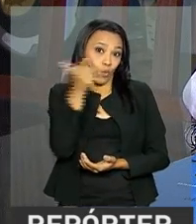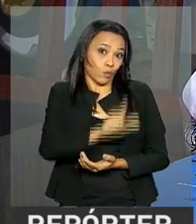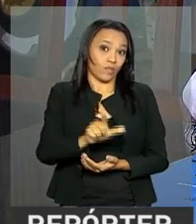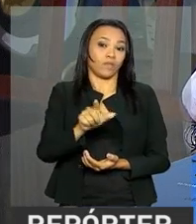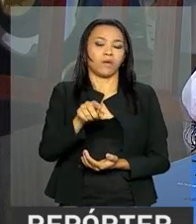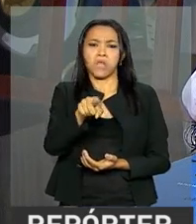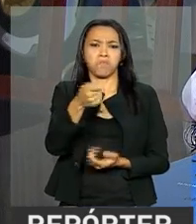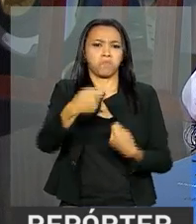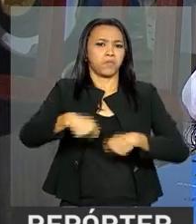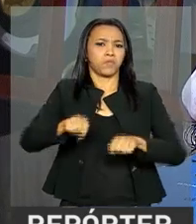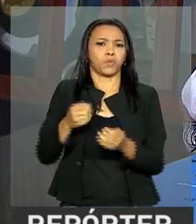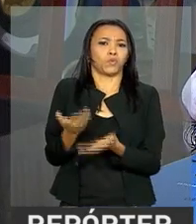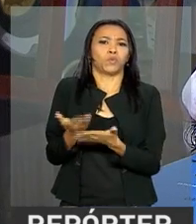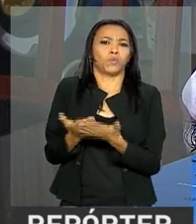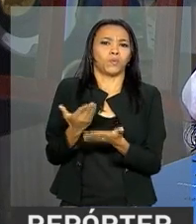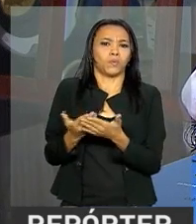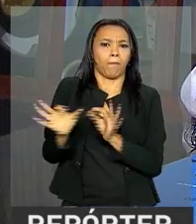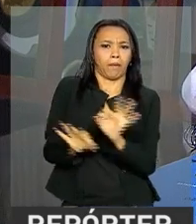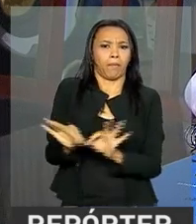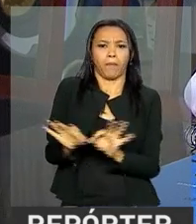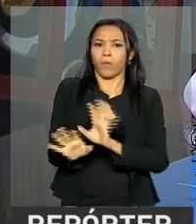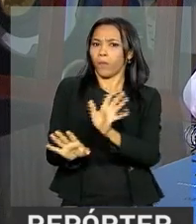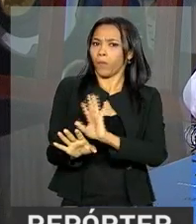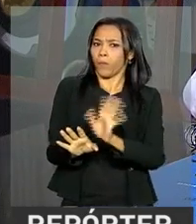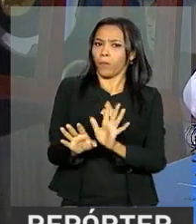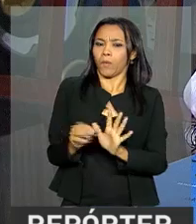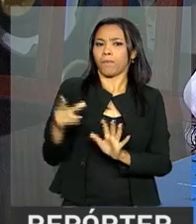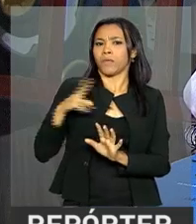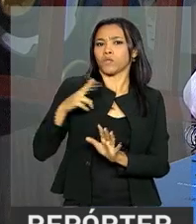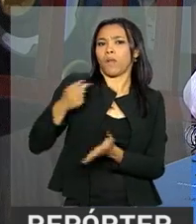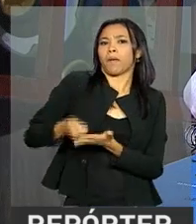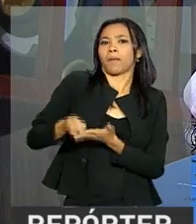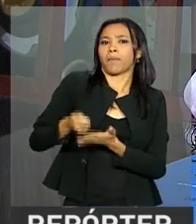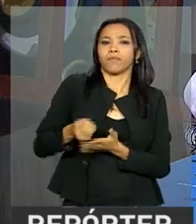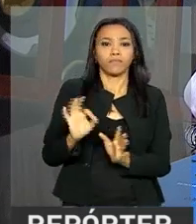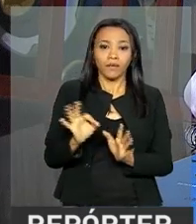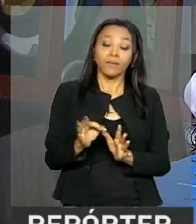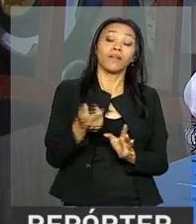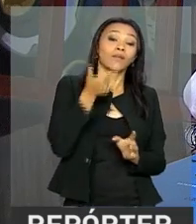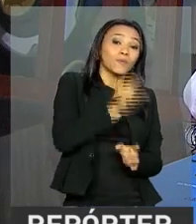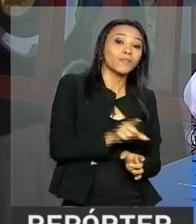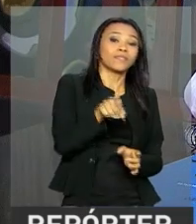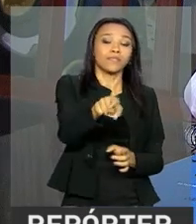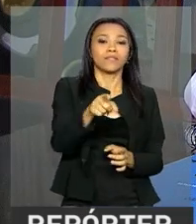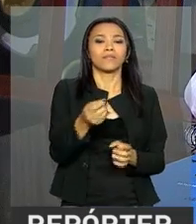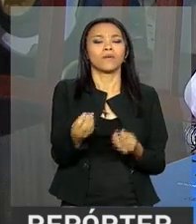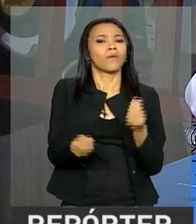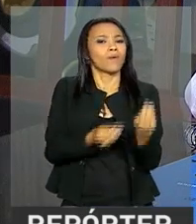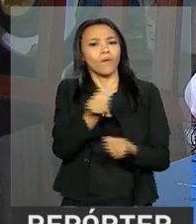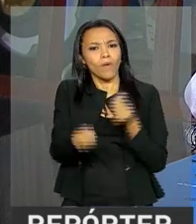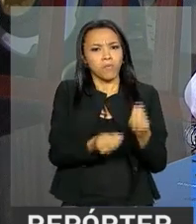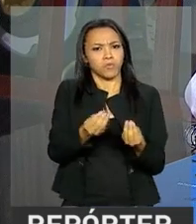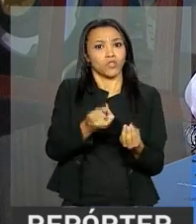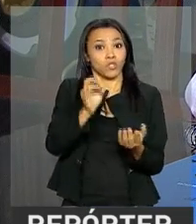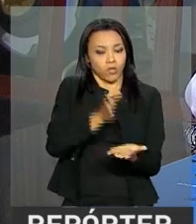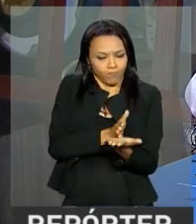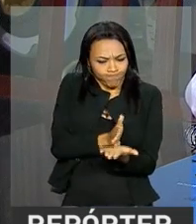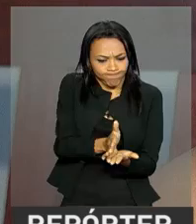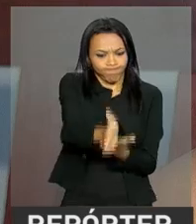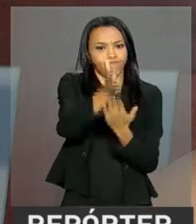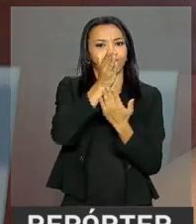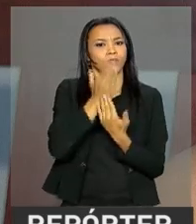cursinho para ter sucesso na redação e de quebra uma boa nota geral no Enem foi preciso disciplina e